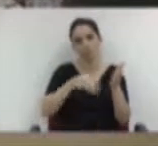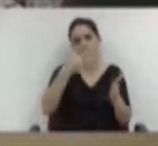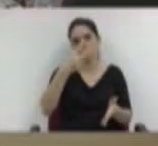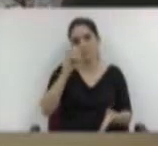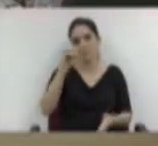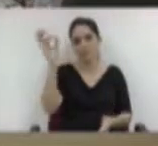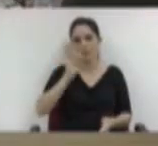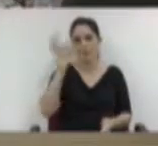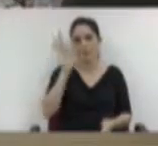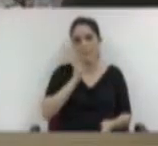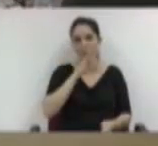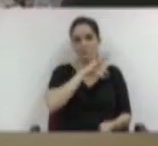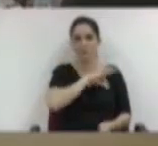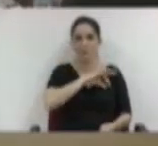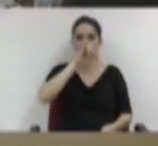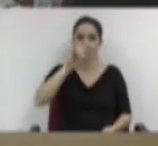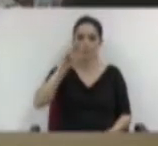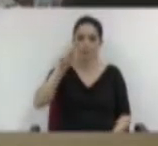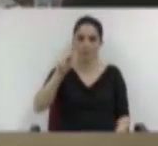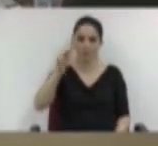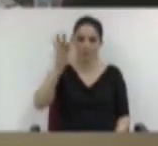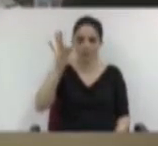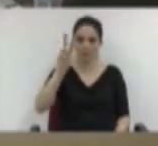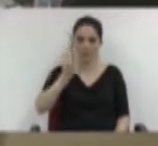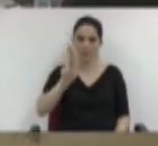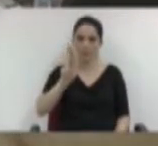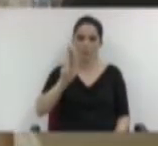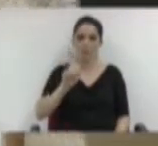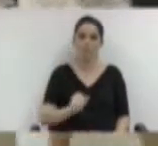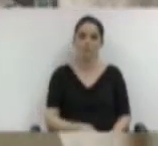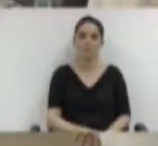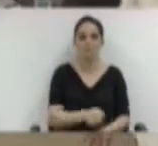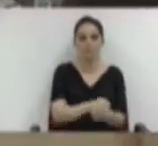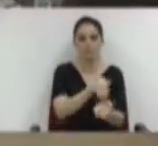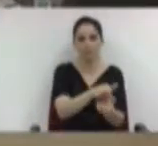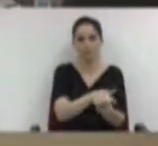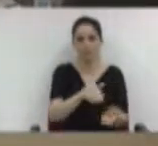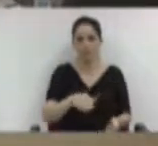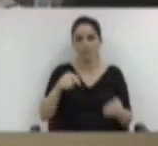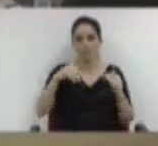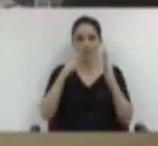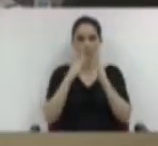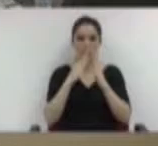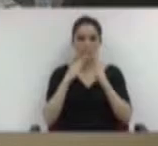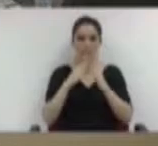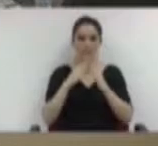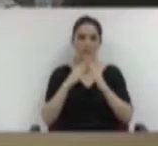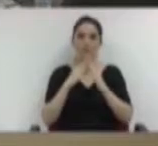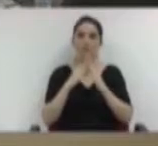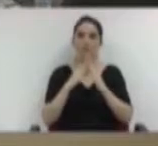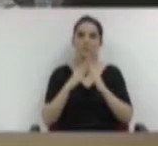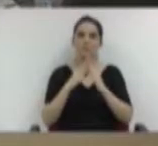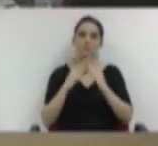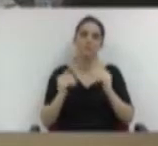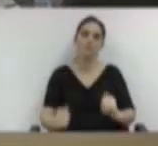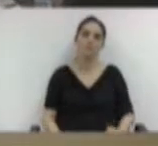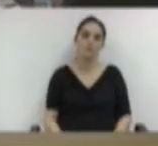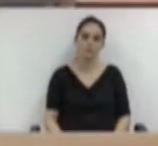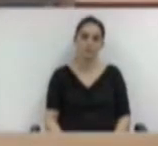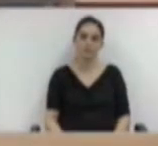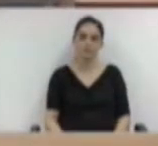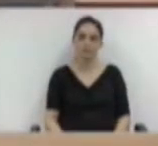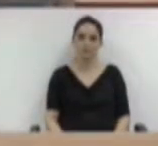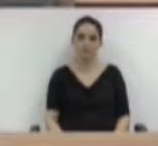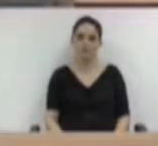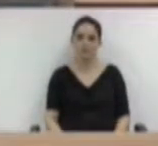no pagamento do IPTU, Imposto Territorial Urbano dos Imóveis Residenciais, cujo